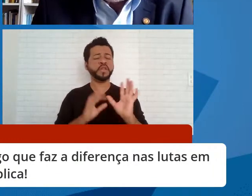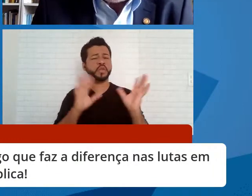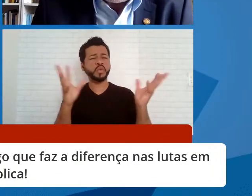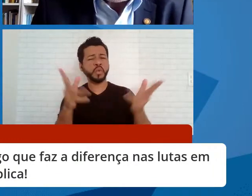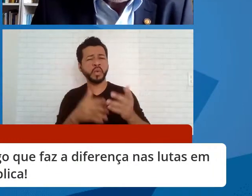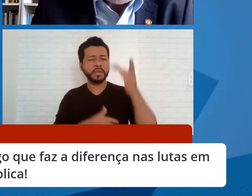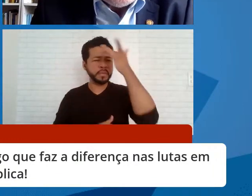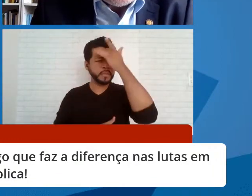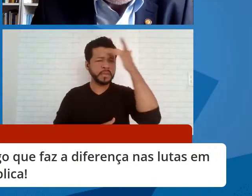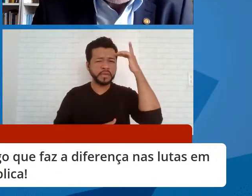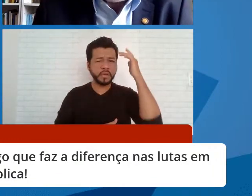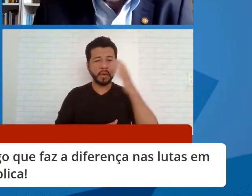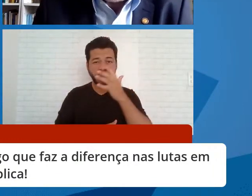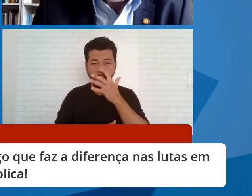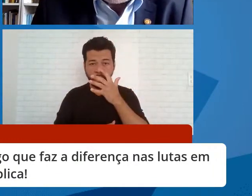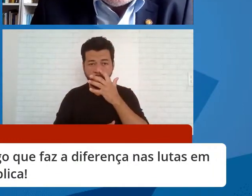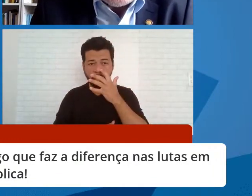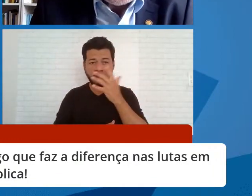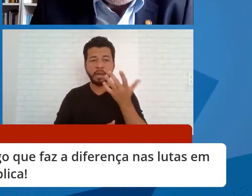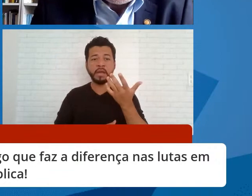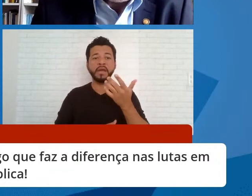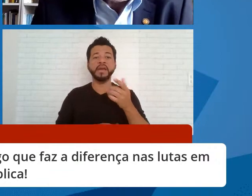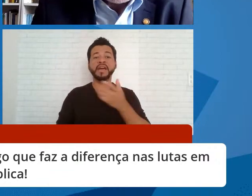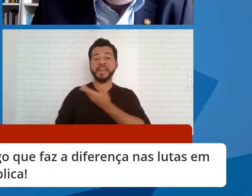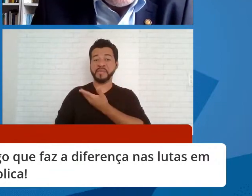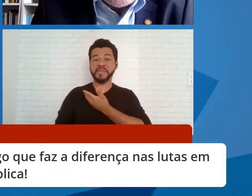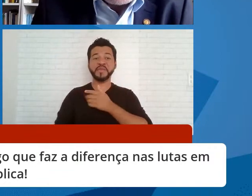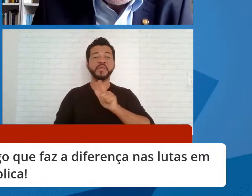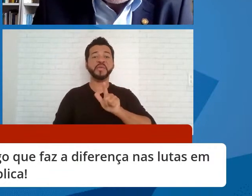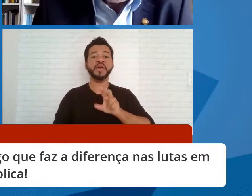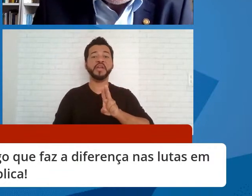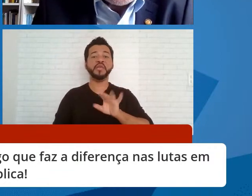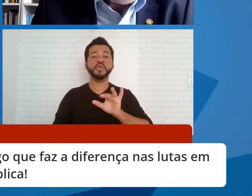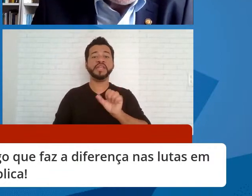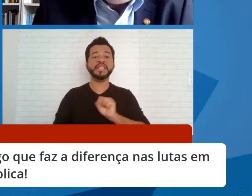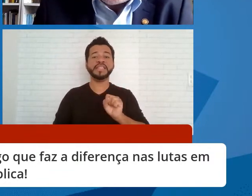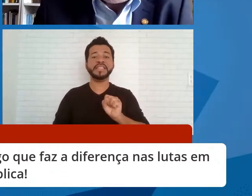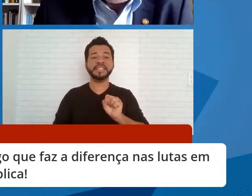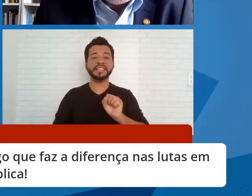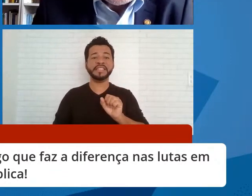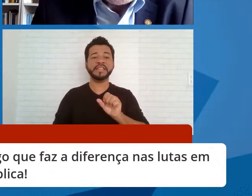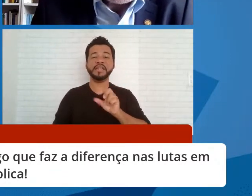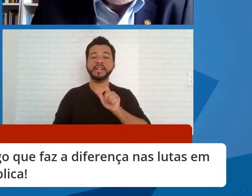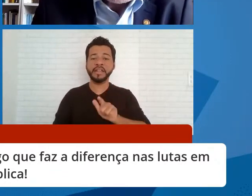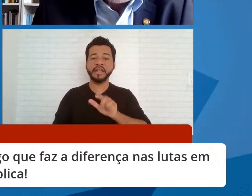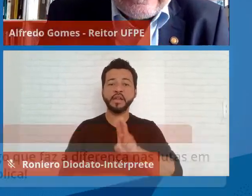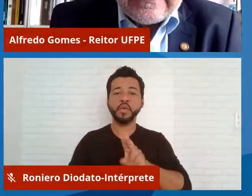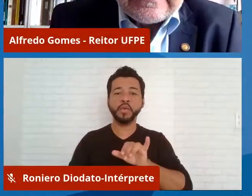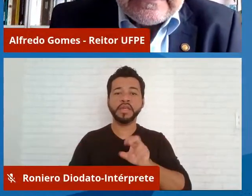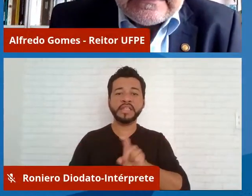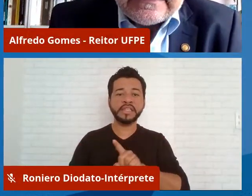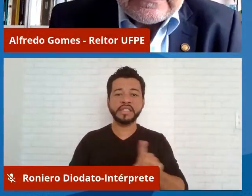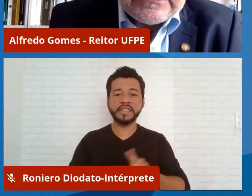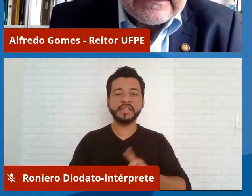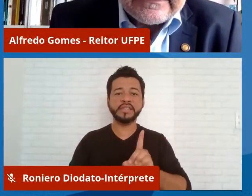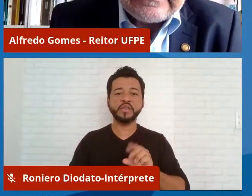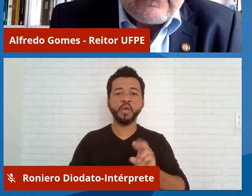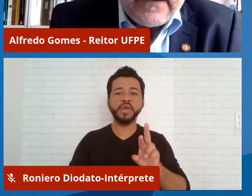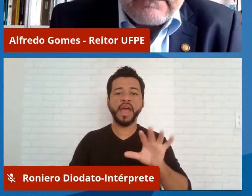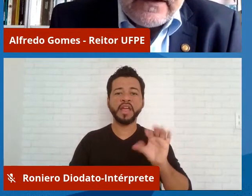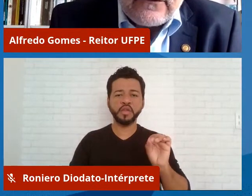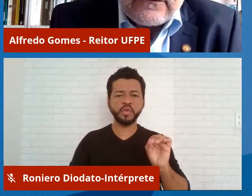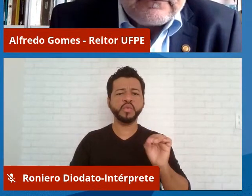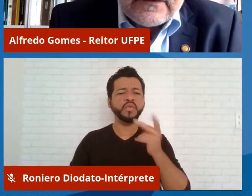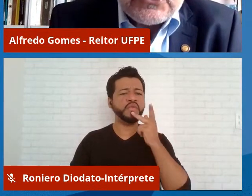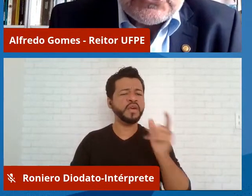né, aí Luiz Dourado escrevendo, grande abraço, Luiz, Valdemar, Beatriz, eu vi aí muita gente, né, dizer assim que esse GT, ele